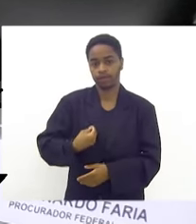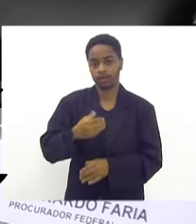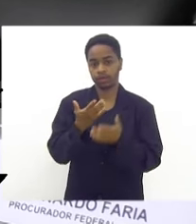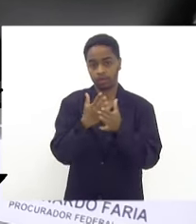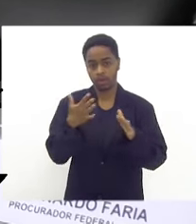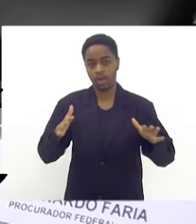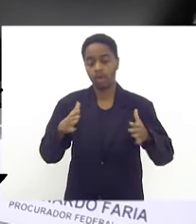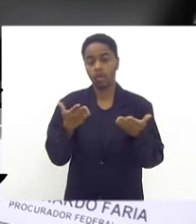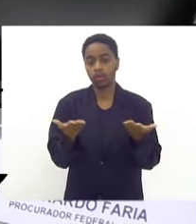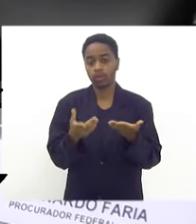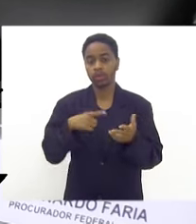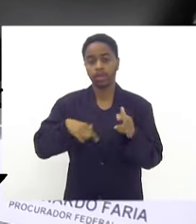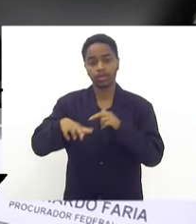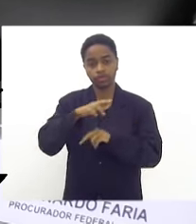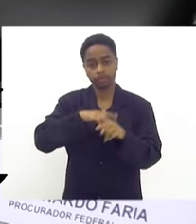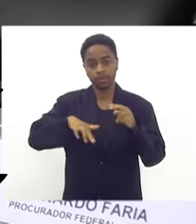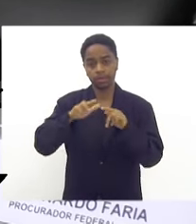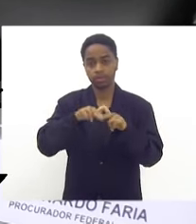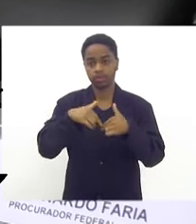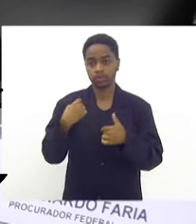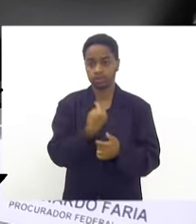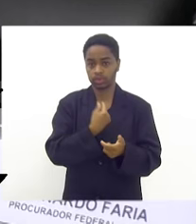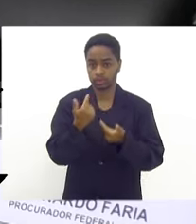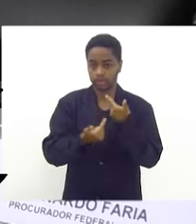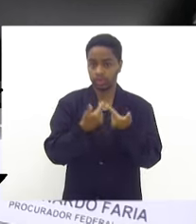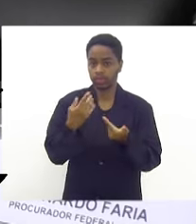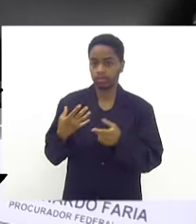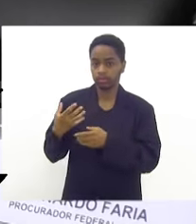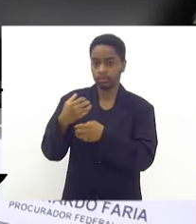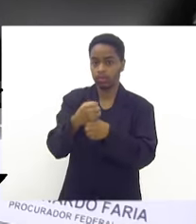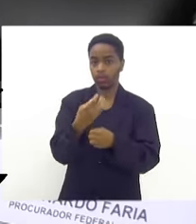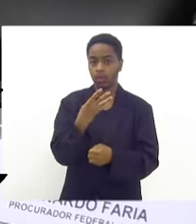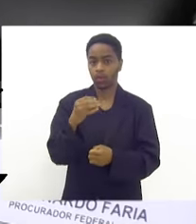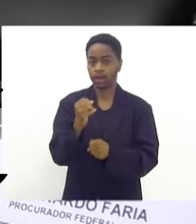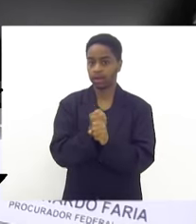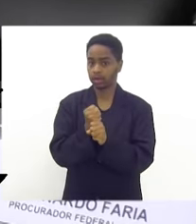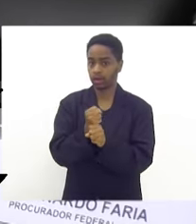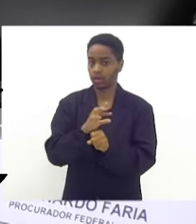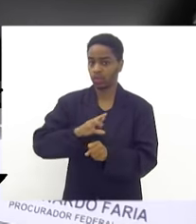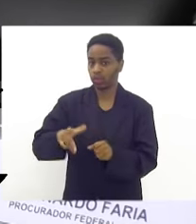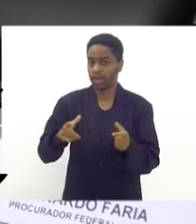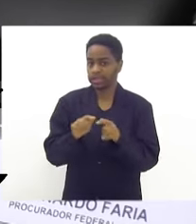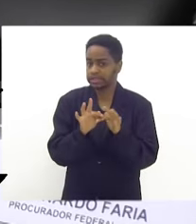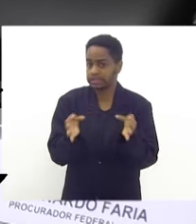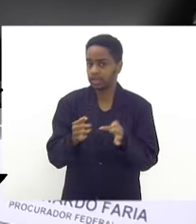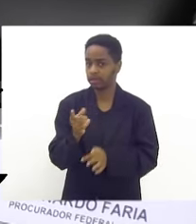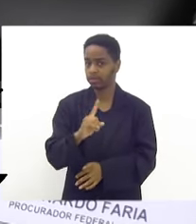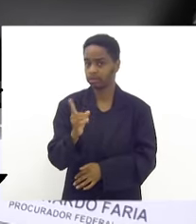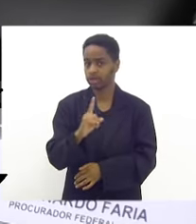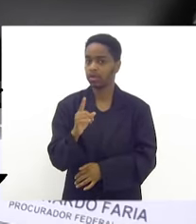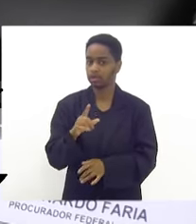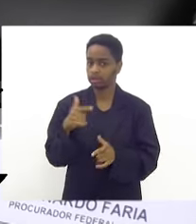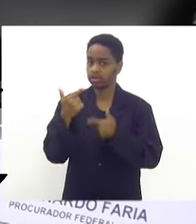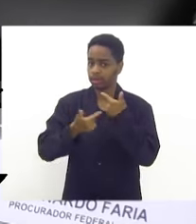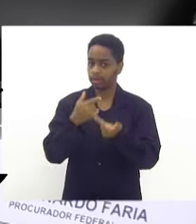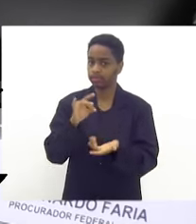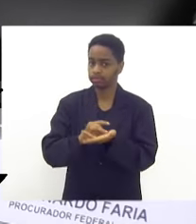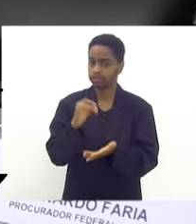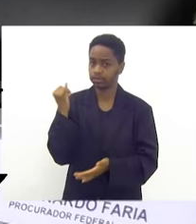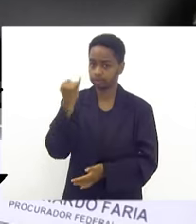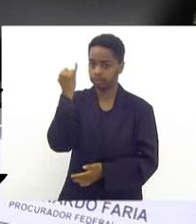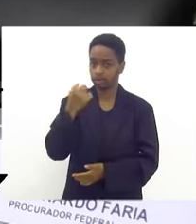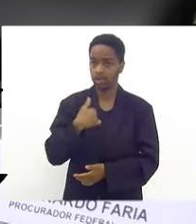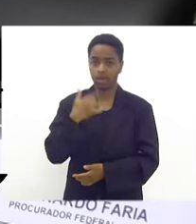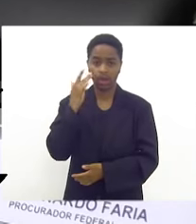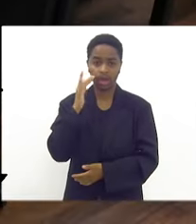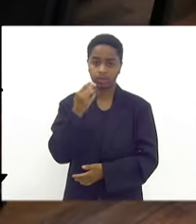tem na Bahia de Guanabara é resultado desse trabalho de 40 anos não é não é um trabalho pequeno é um trabalho de grande importância deputada eu acho que ele não